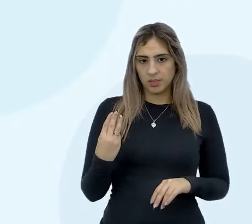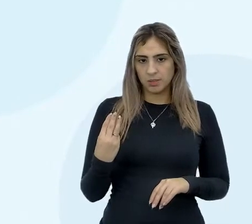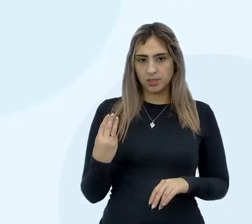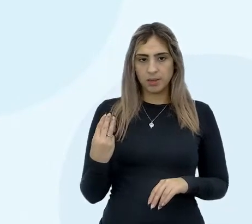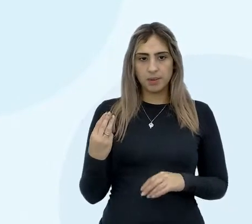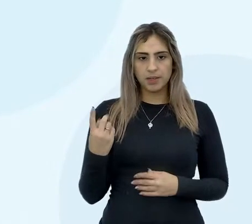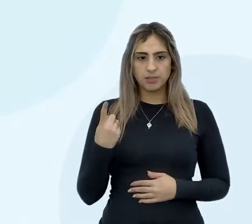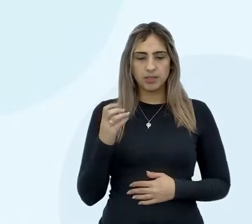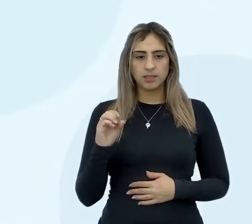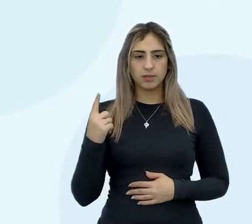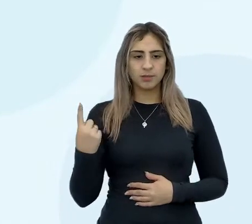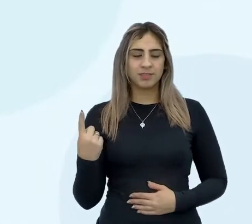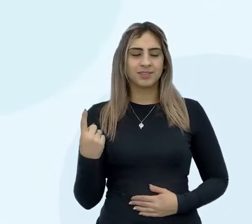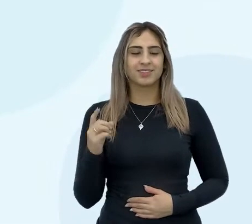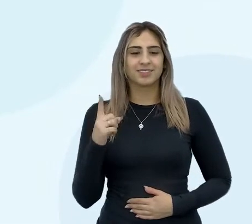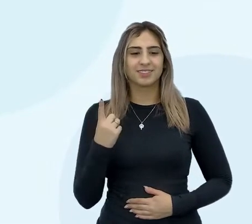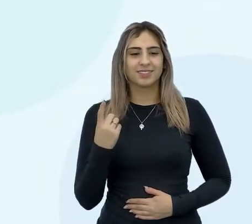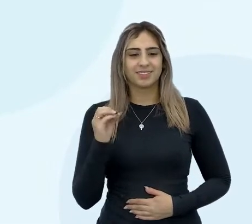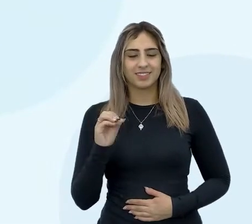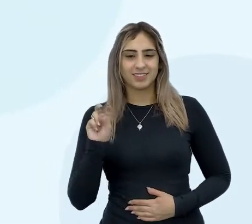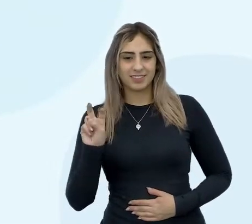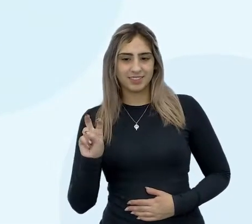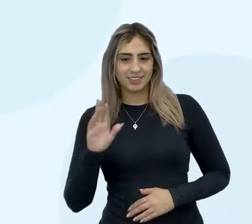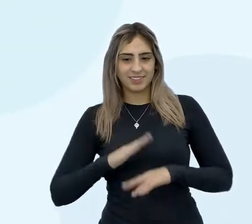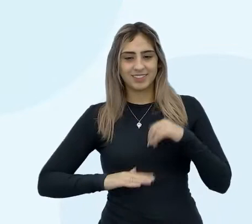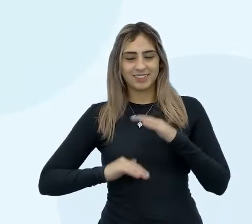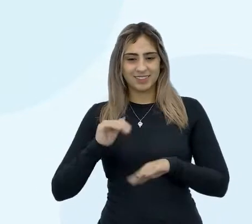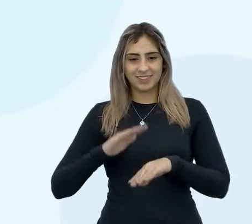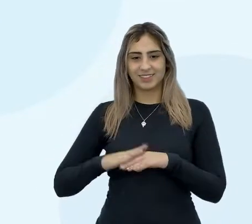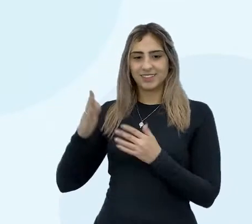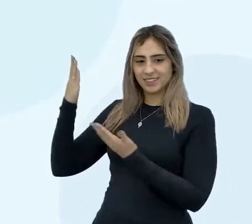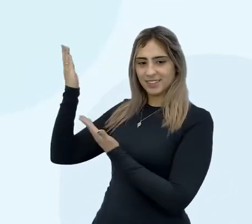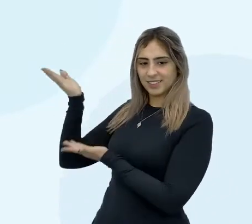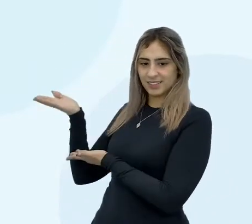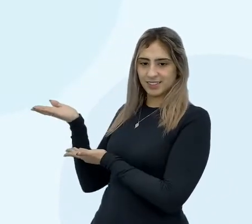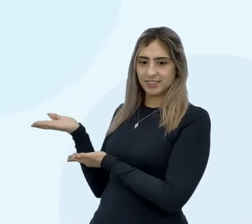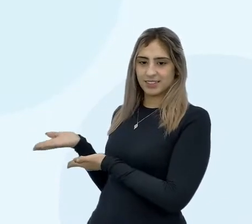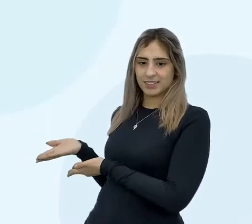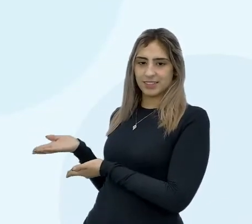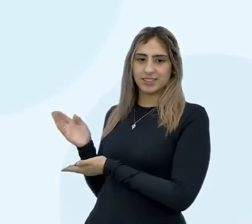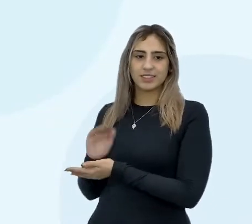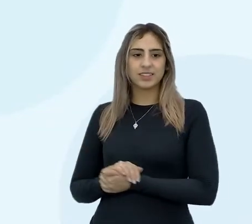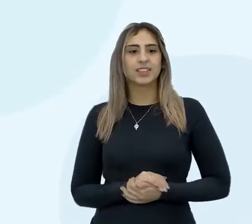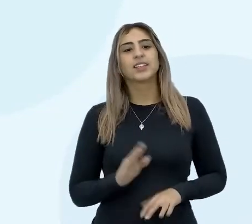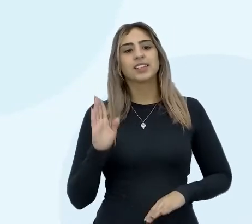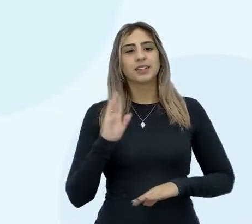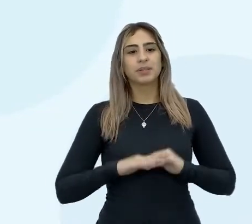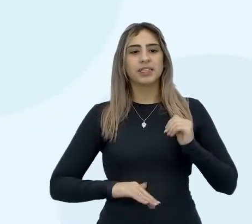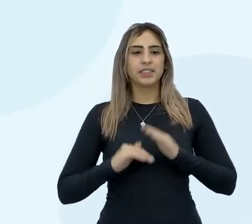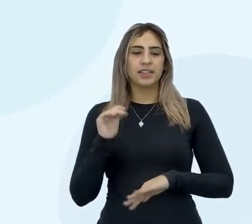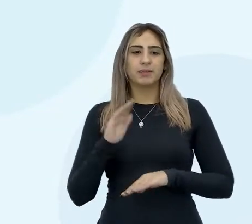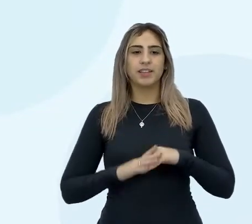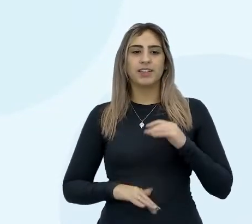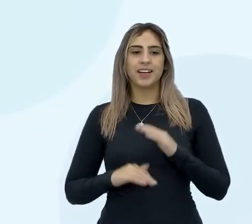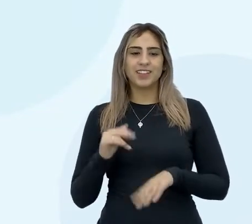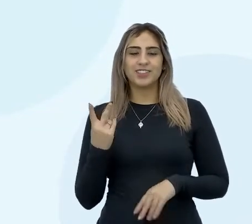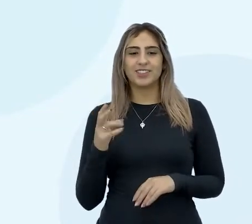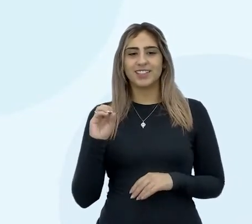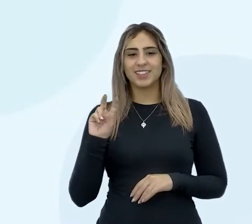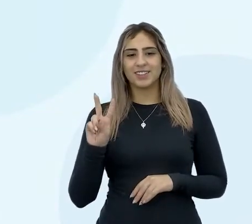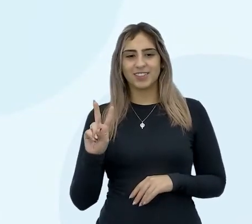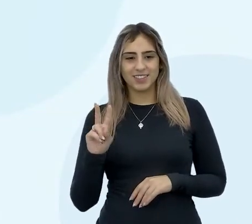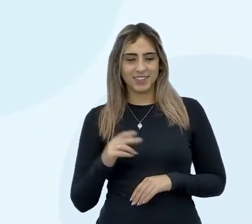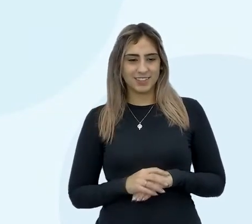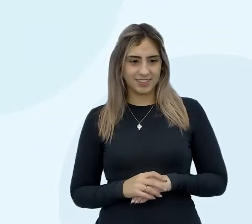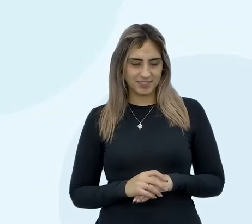101, tá? Pra gente trabalhar nas habilidades agora, EM 13, CNT 105. A